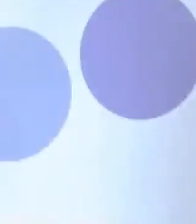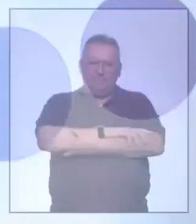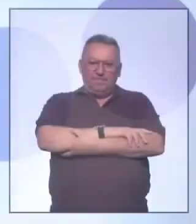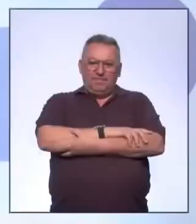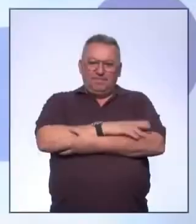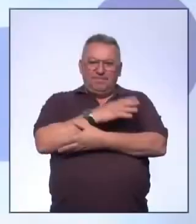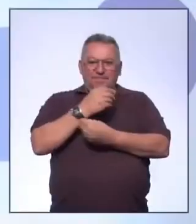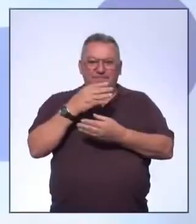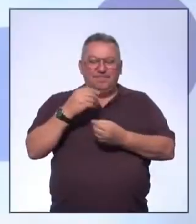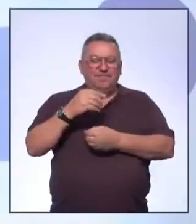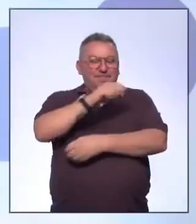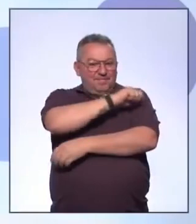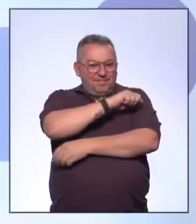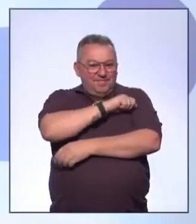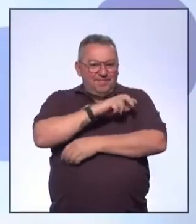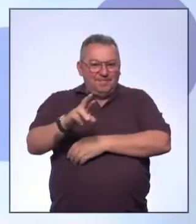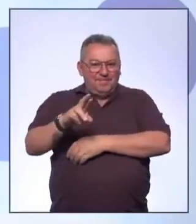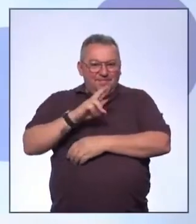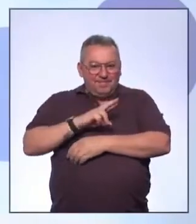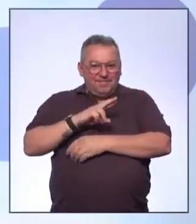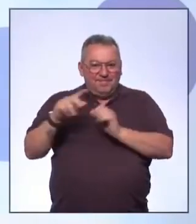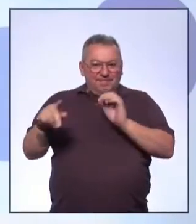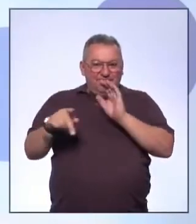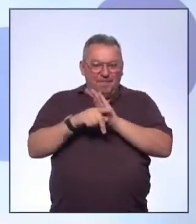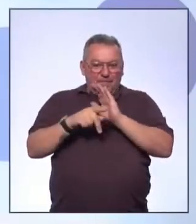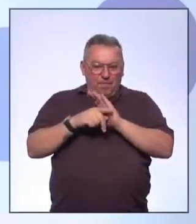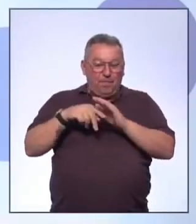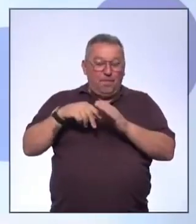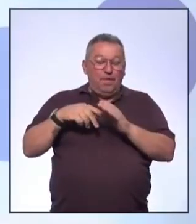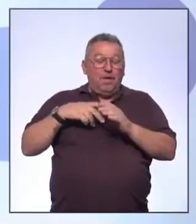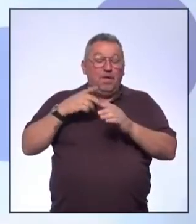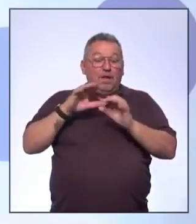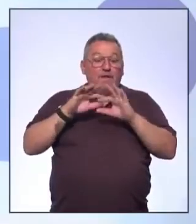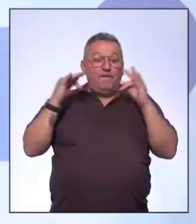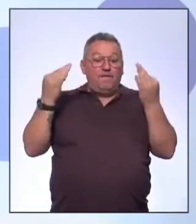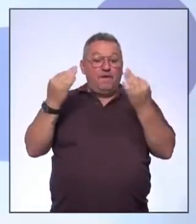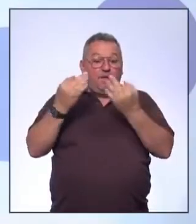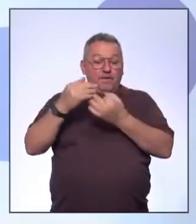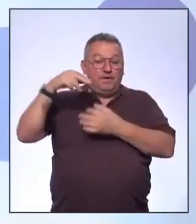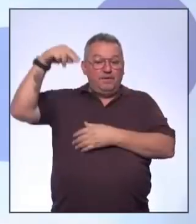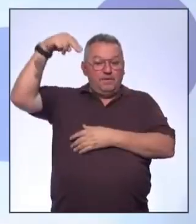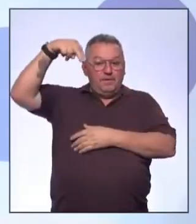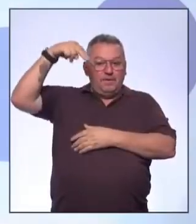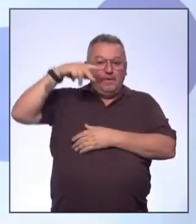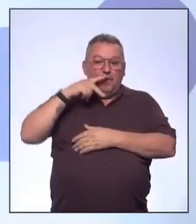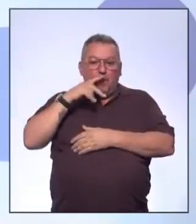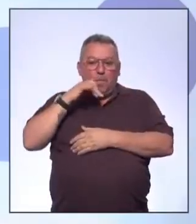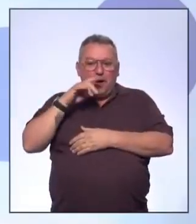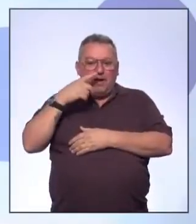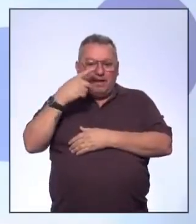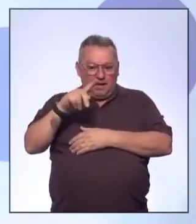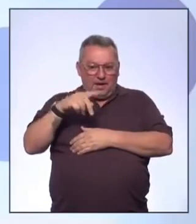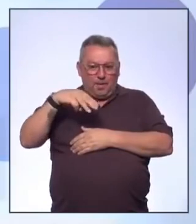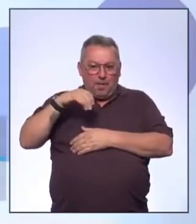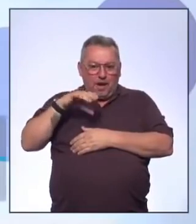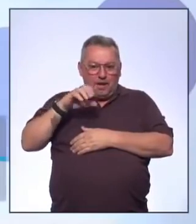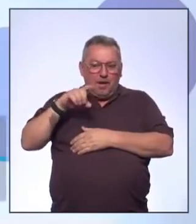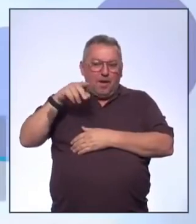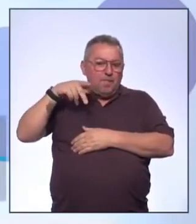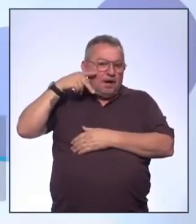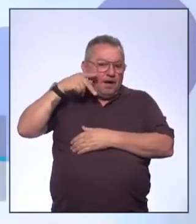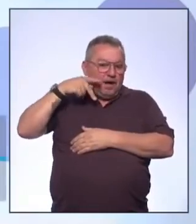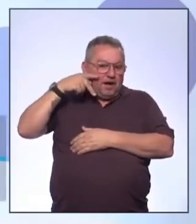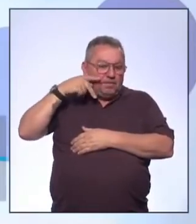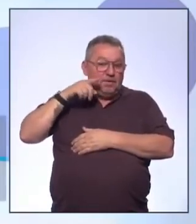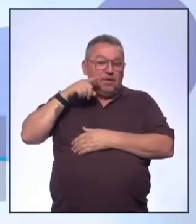Muitos alunos respondendo acerca da descendência nordestina, né? O Mike, ele diz que os pais são paraibanos, o Eric diz que é